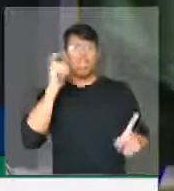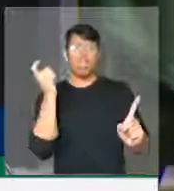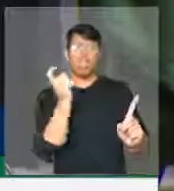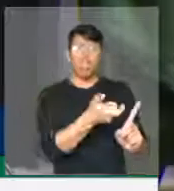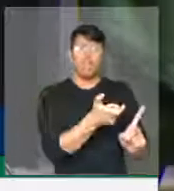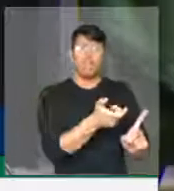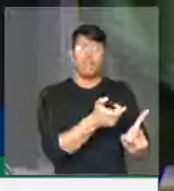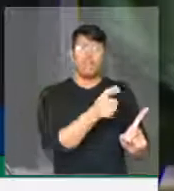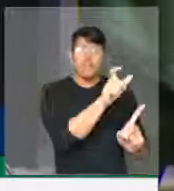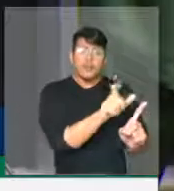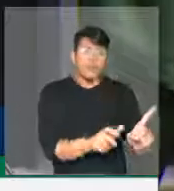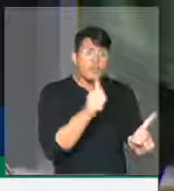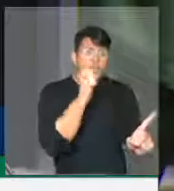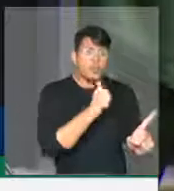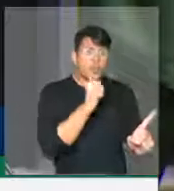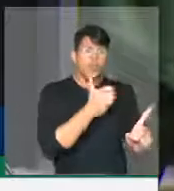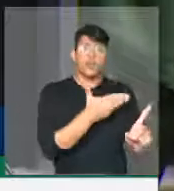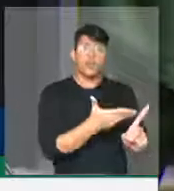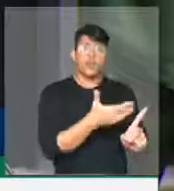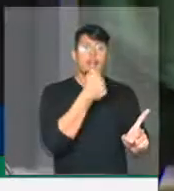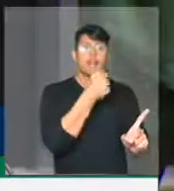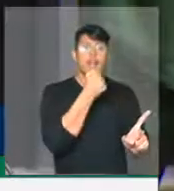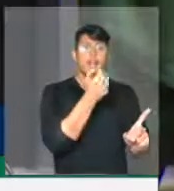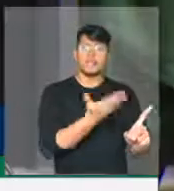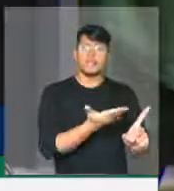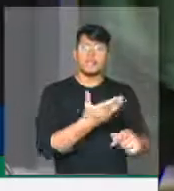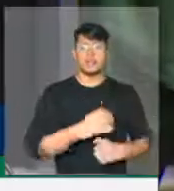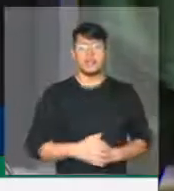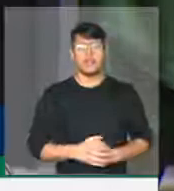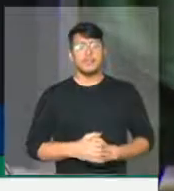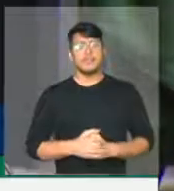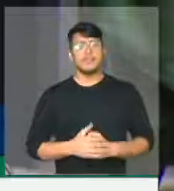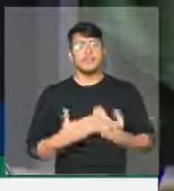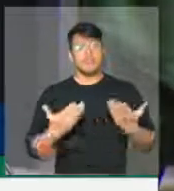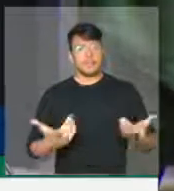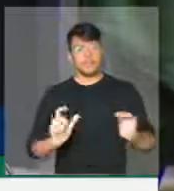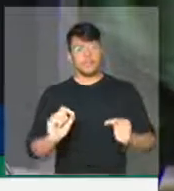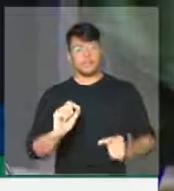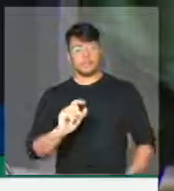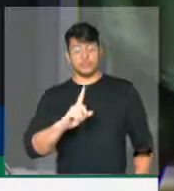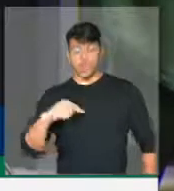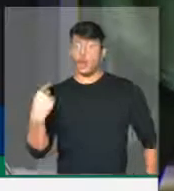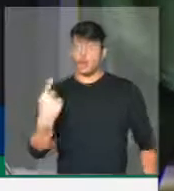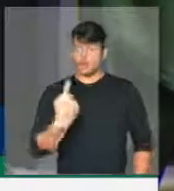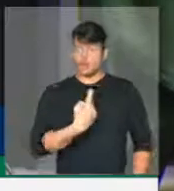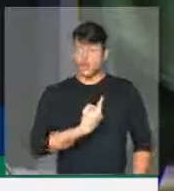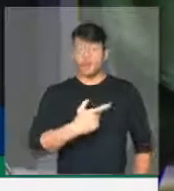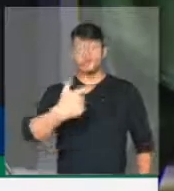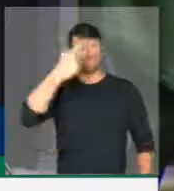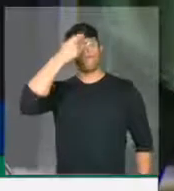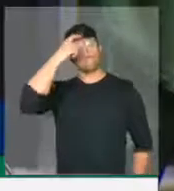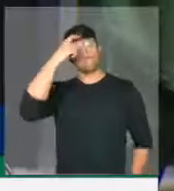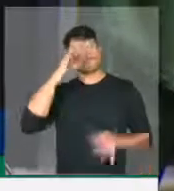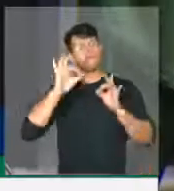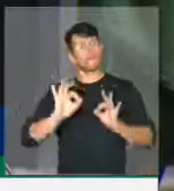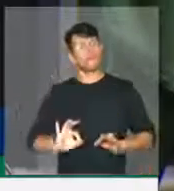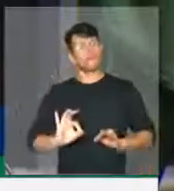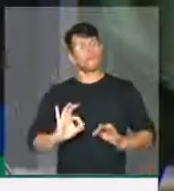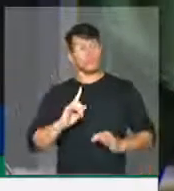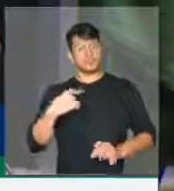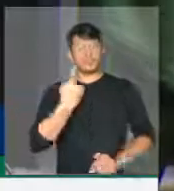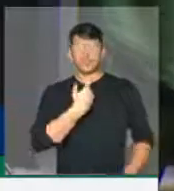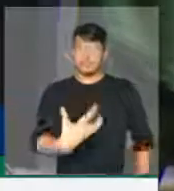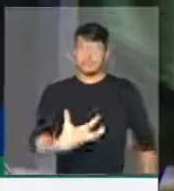presidenta, nós todos que temos uma consciência cidadã, eu sei que estamos todos hoje muito especialmente envergonhados